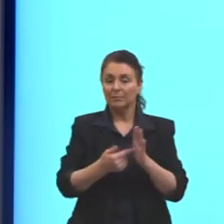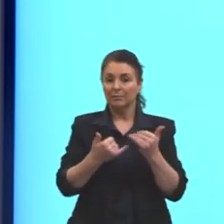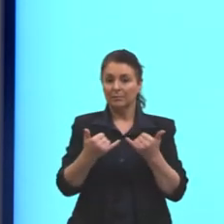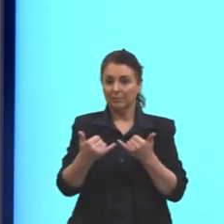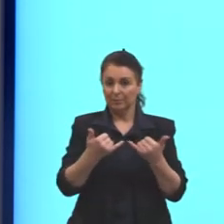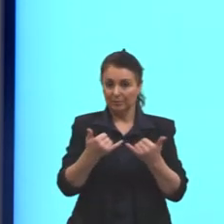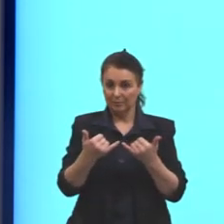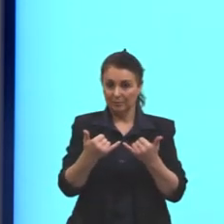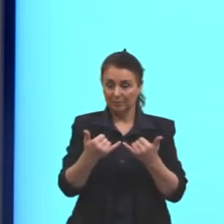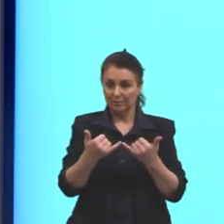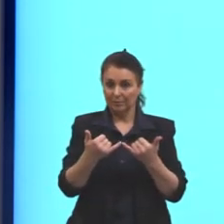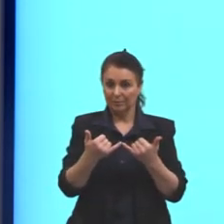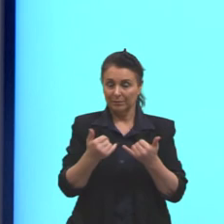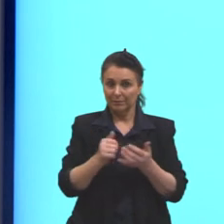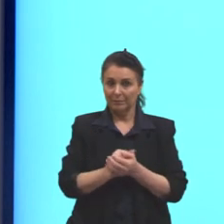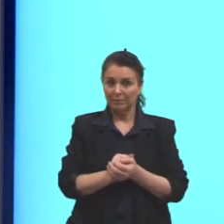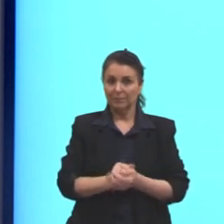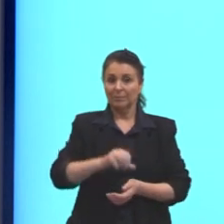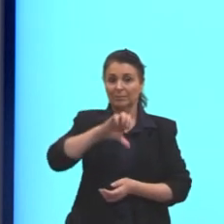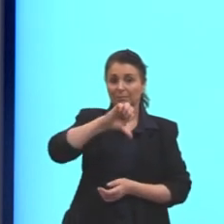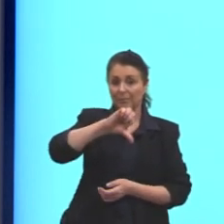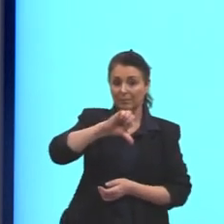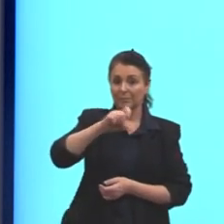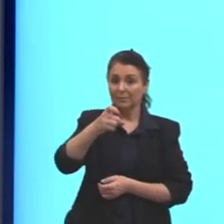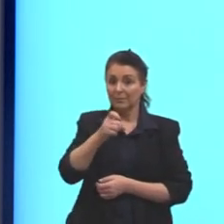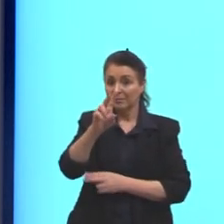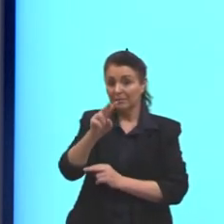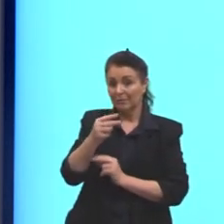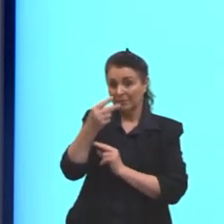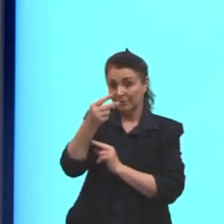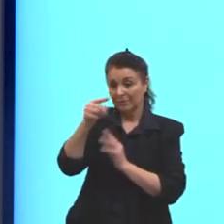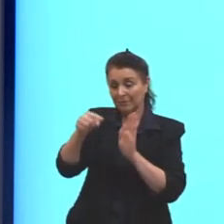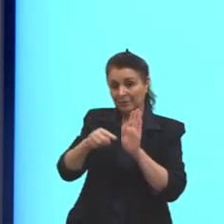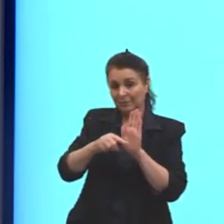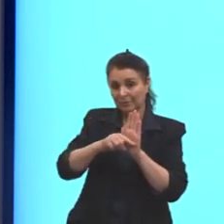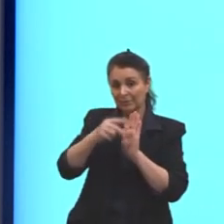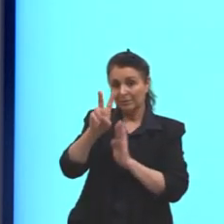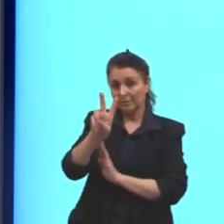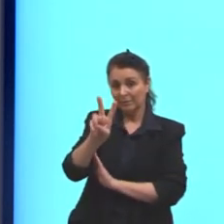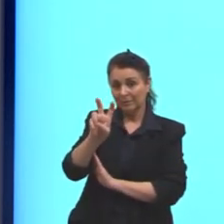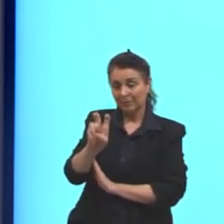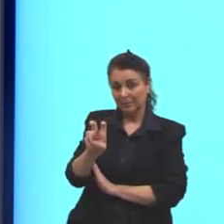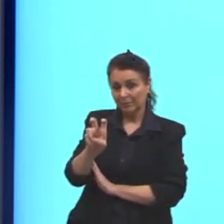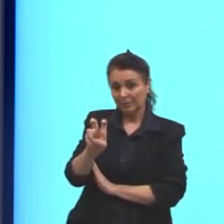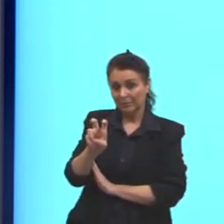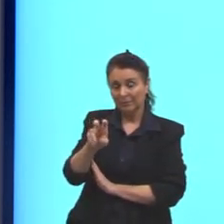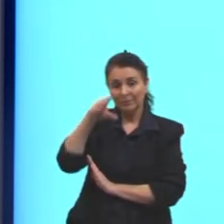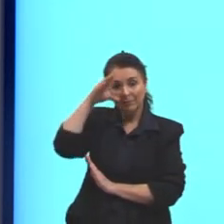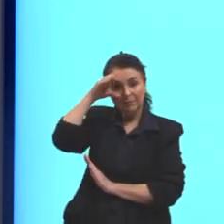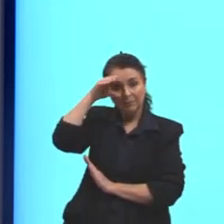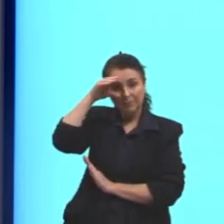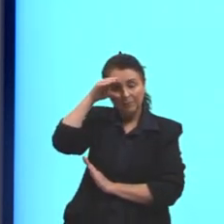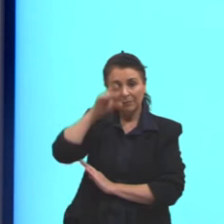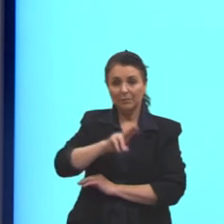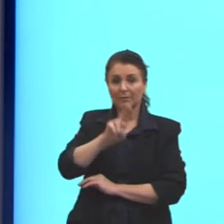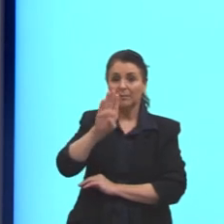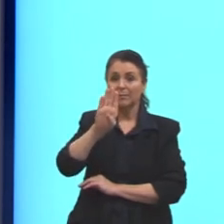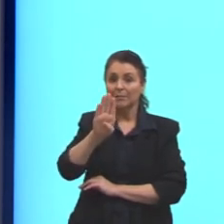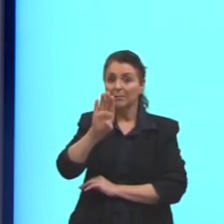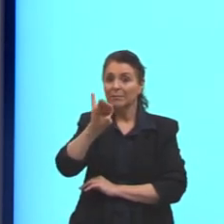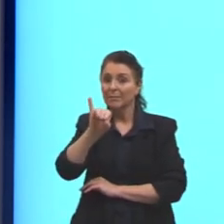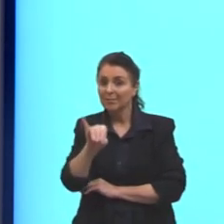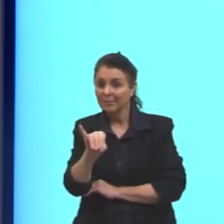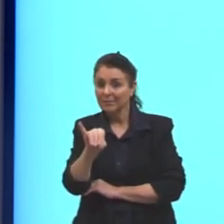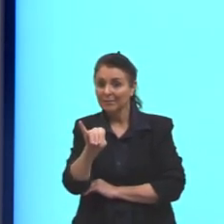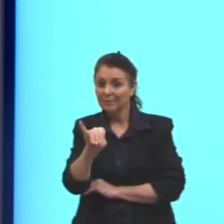nós temos aqui 9 x ao quadrado menos 25 Observe que nós chamamos de binômio